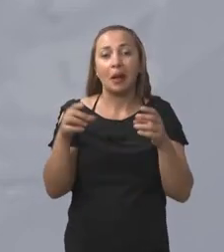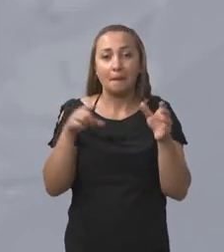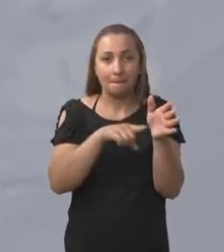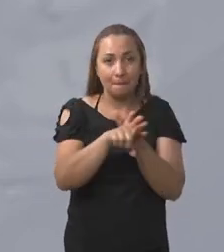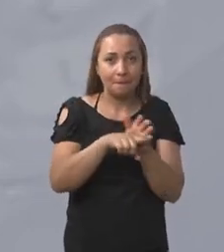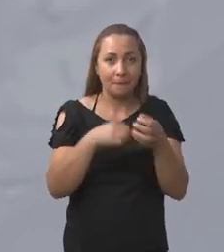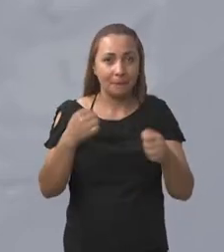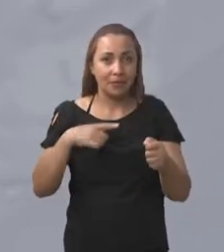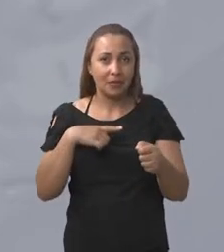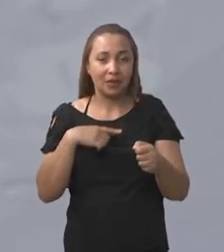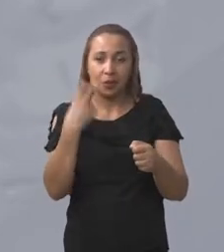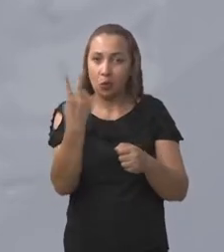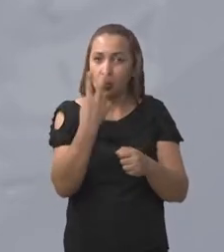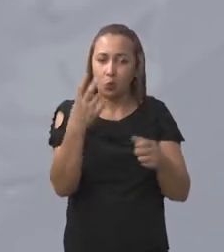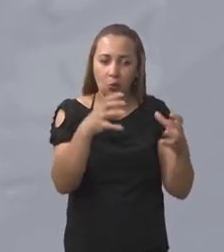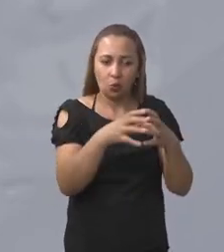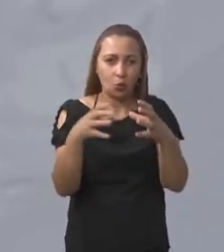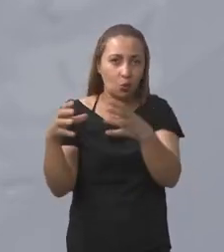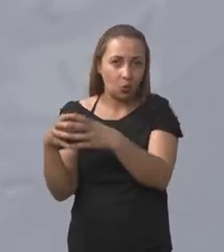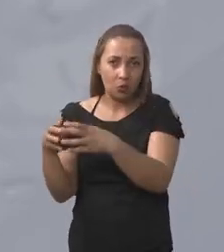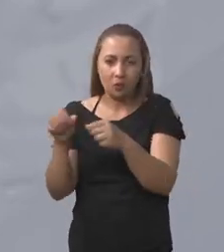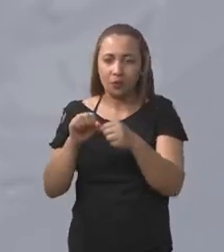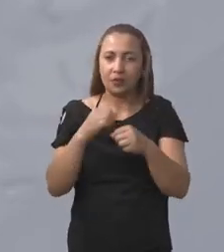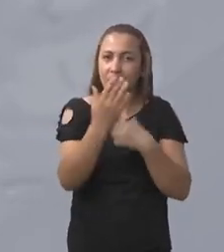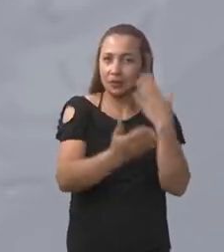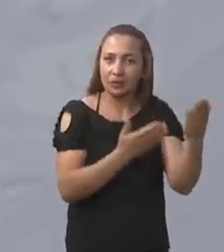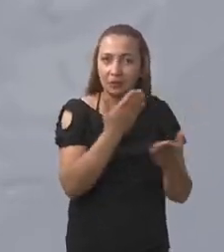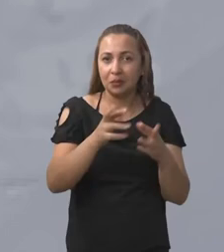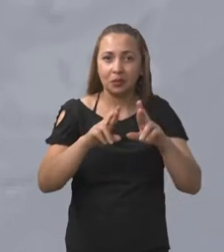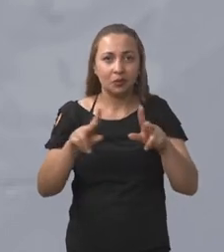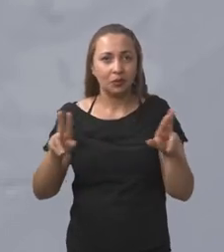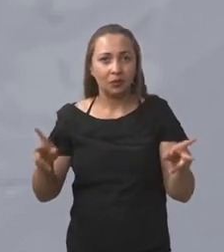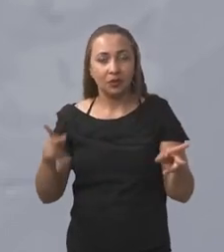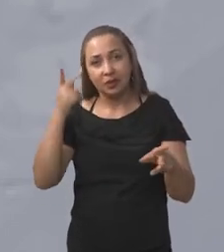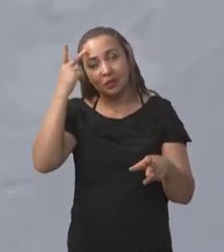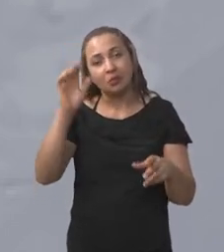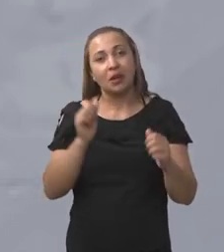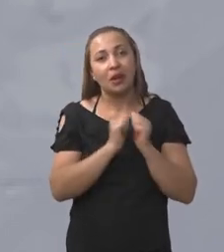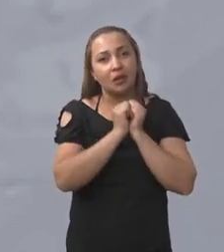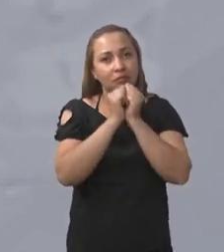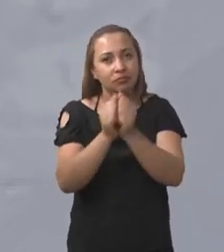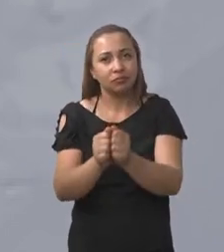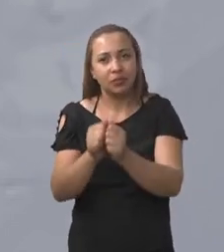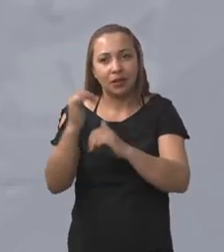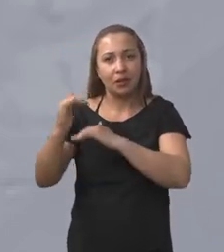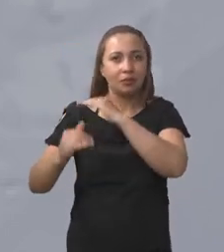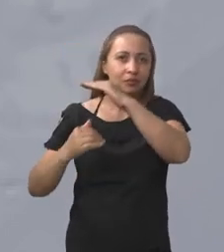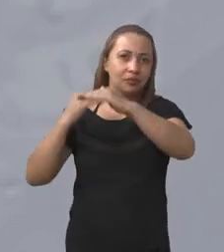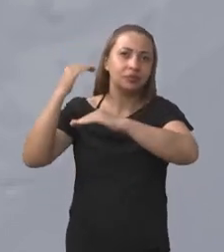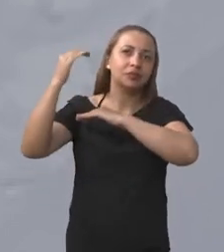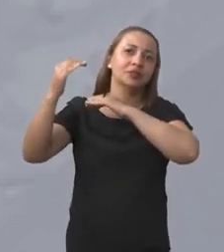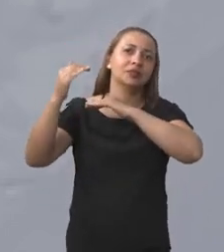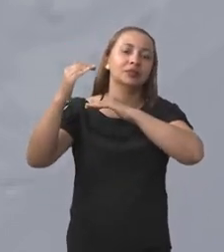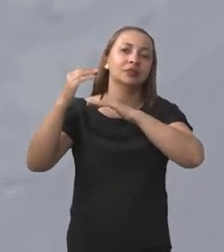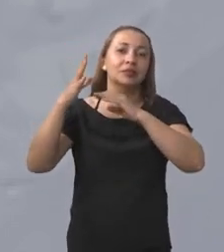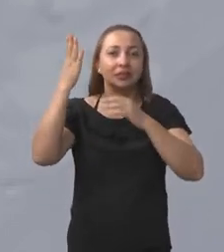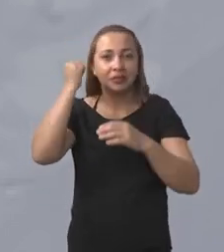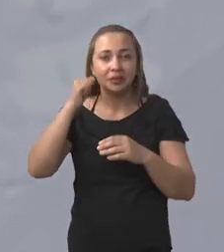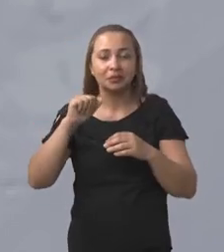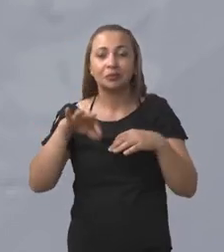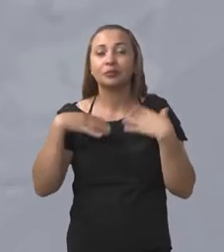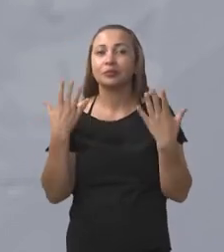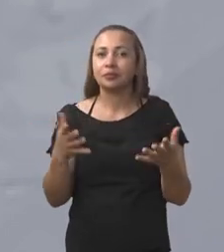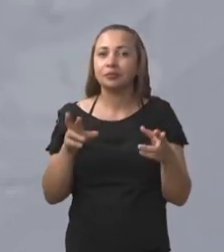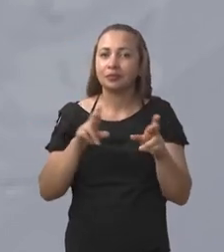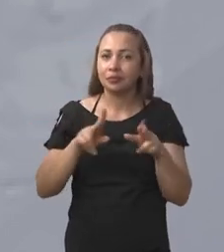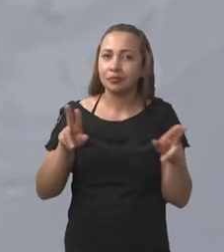2 grupos fazendo tratamentos diferentes para acompanhar a evolução desses 2 grupos e saber